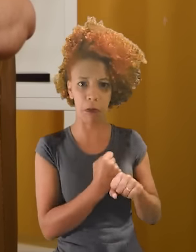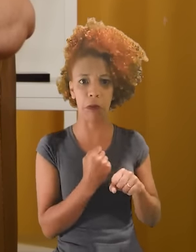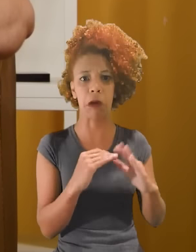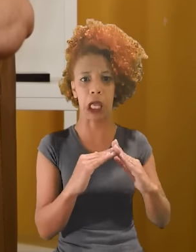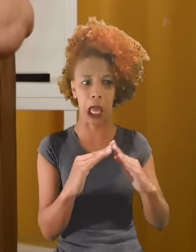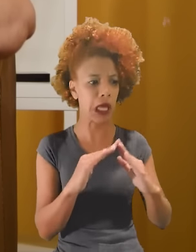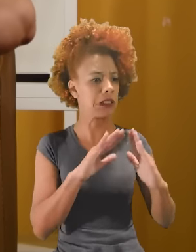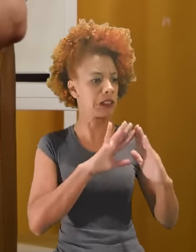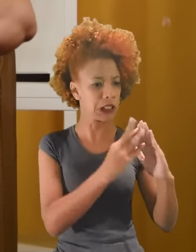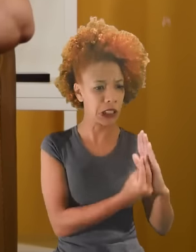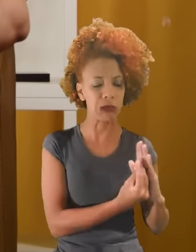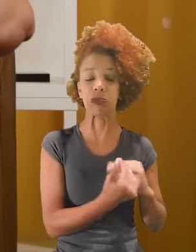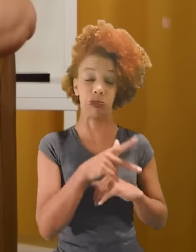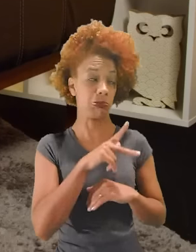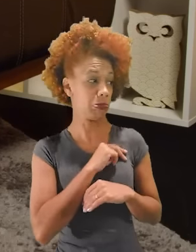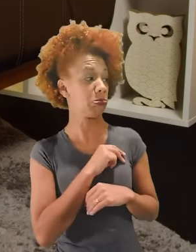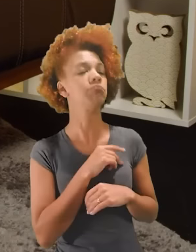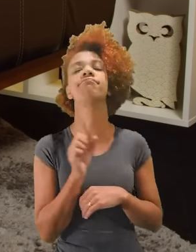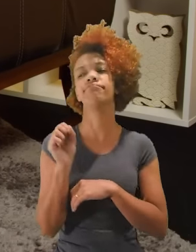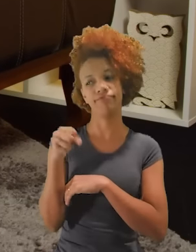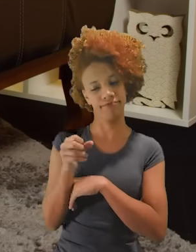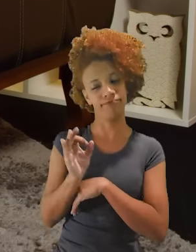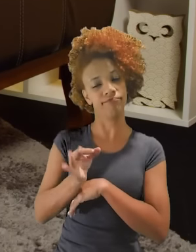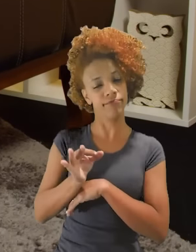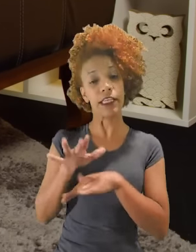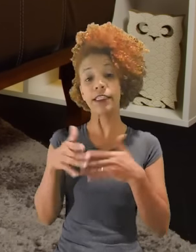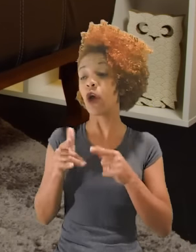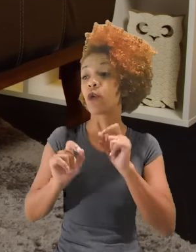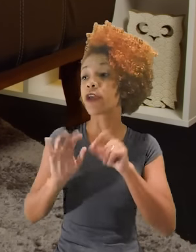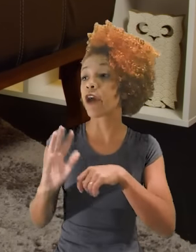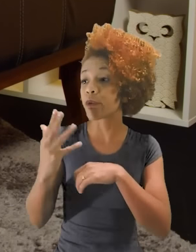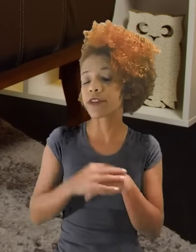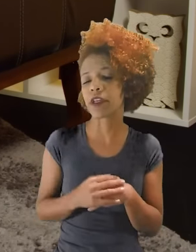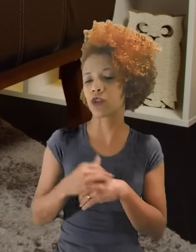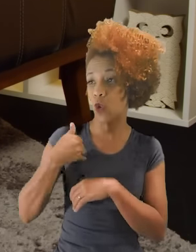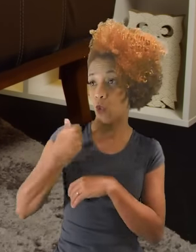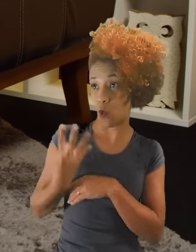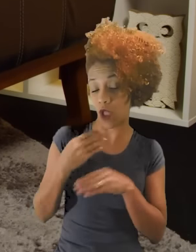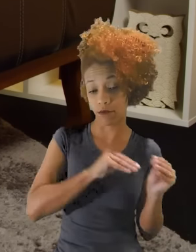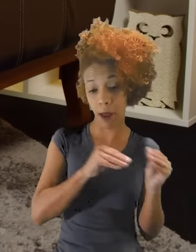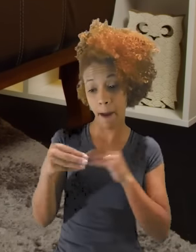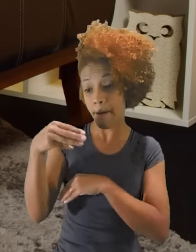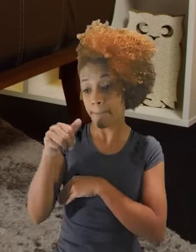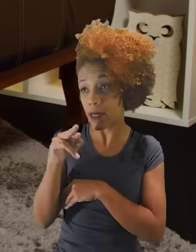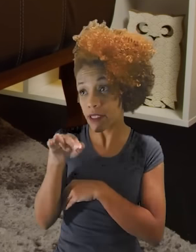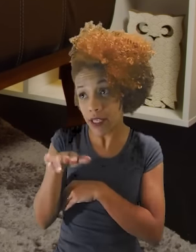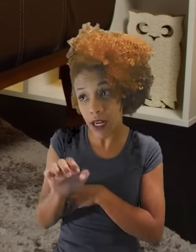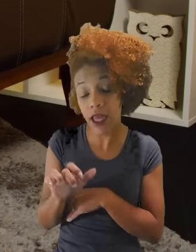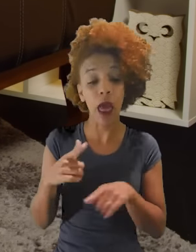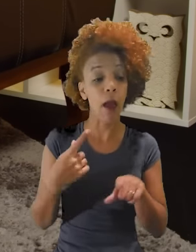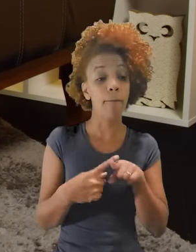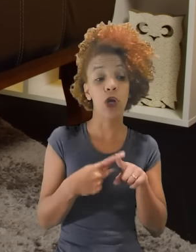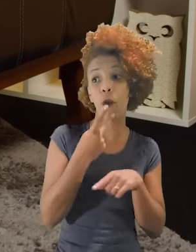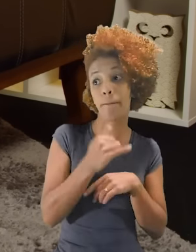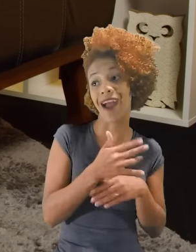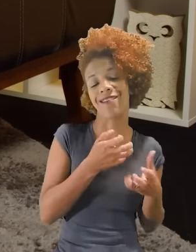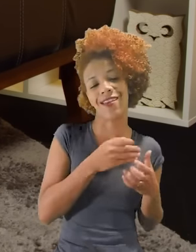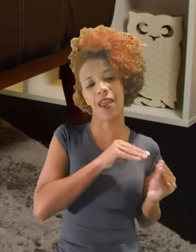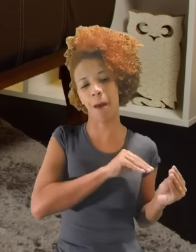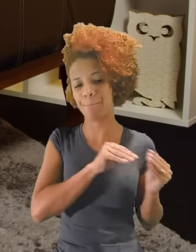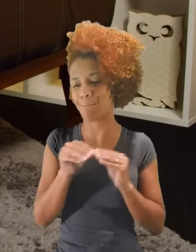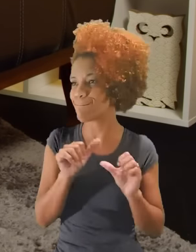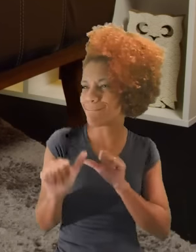exatamente. É tá, isso aí. Tem uma é coisa que já leva ali, tá? É isso aí, você mandou bem. E aí o que acontece? Ele vai com 4 aninhos, eles vão pra Marcelina exatamente por isso. O pai dele queria sair daquele meio...